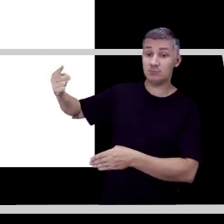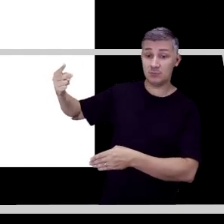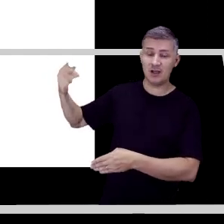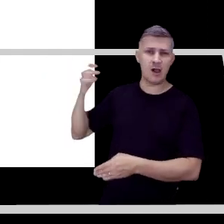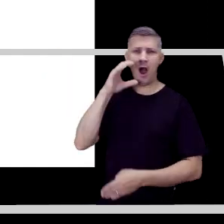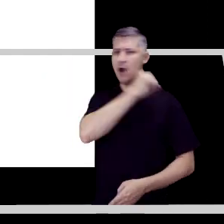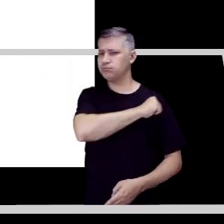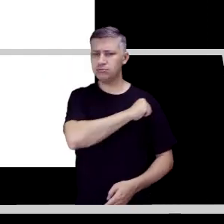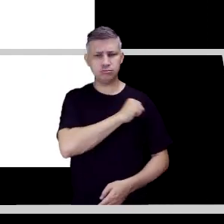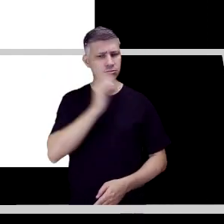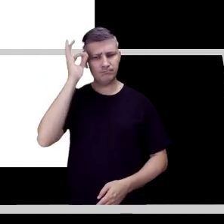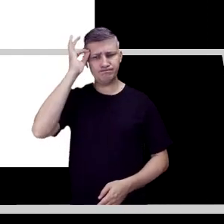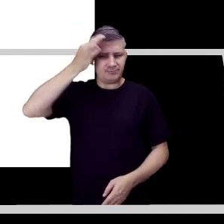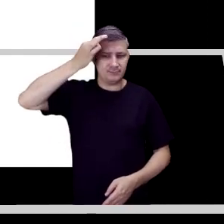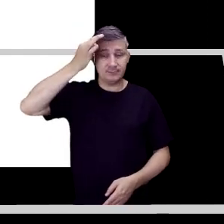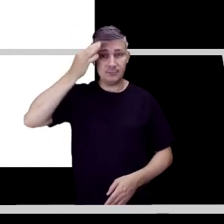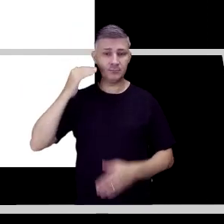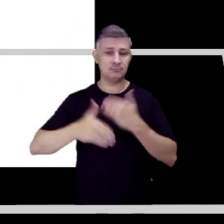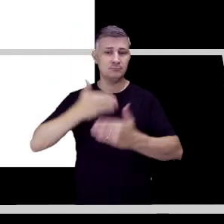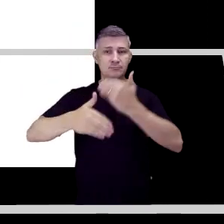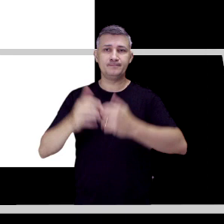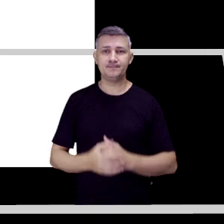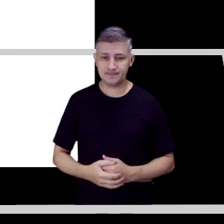É extremamente rápido esse processo.